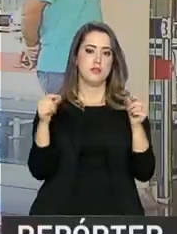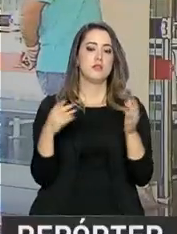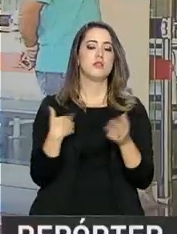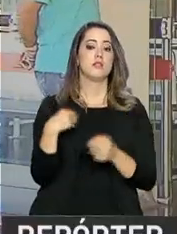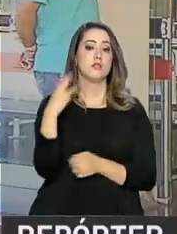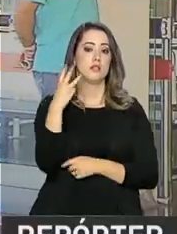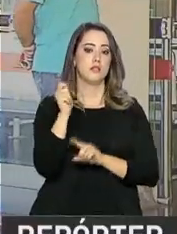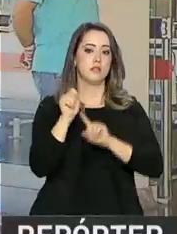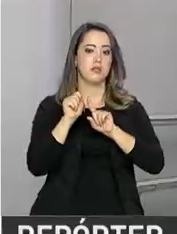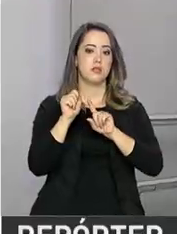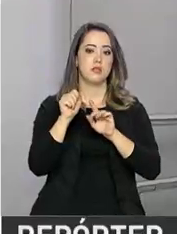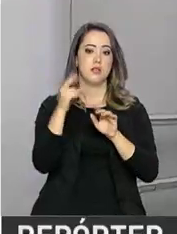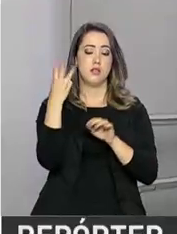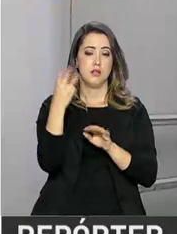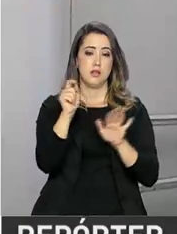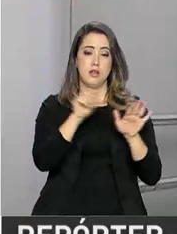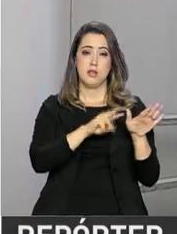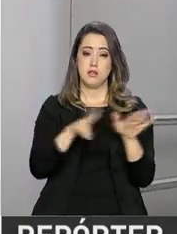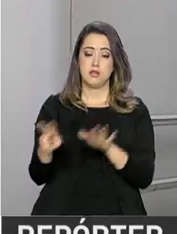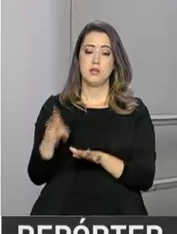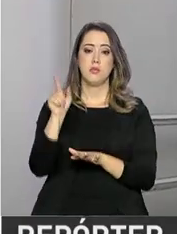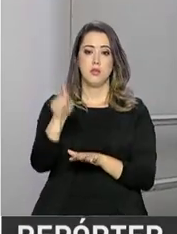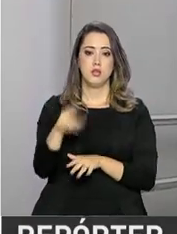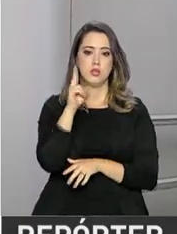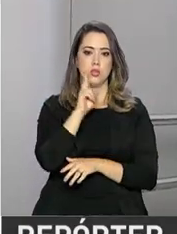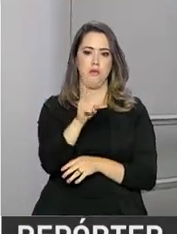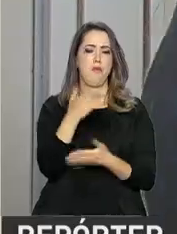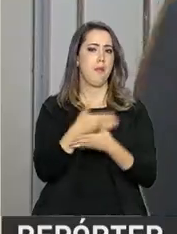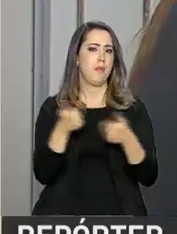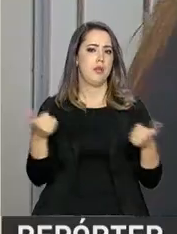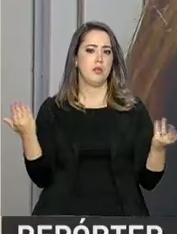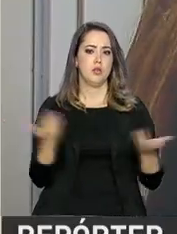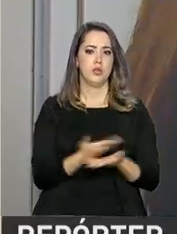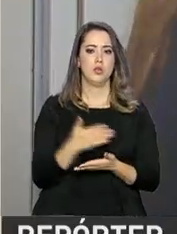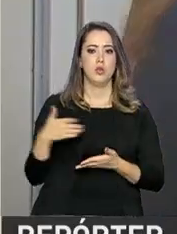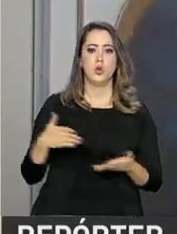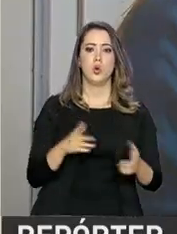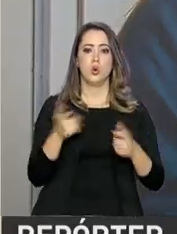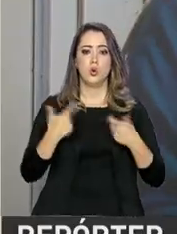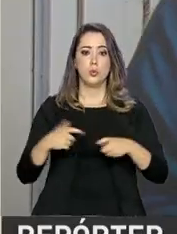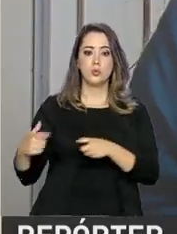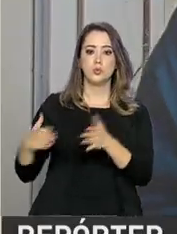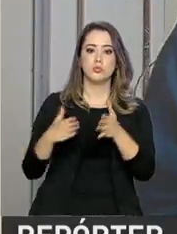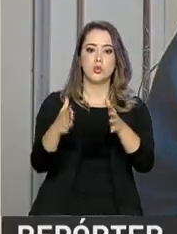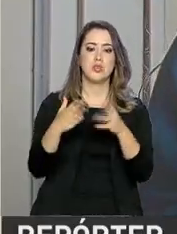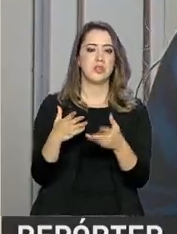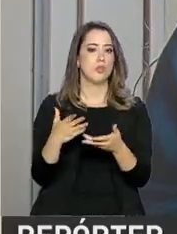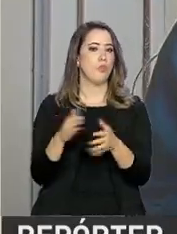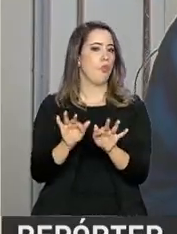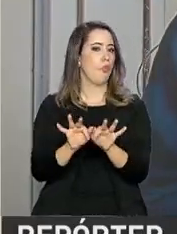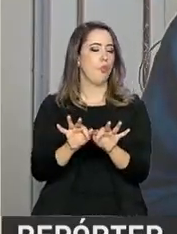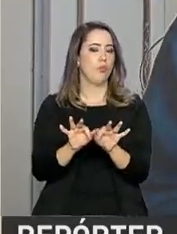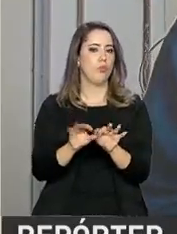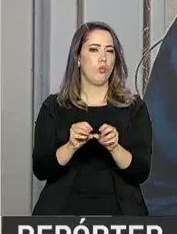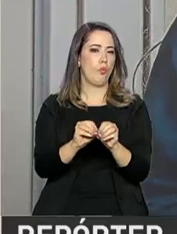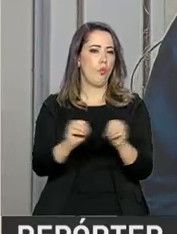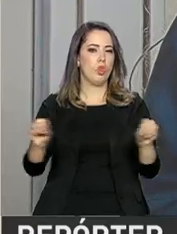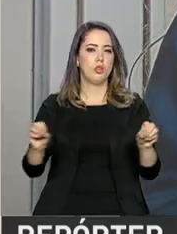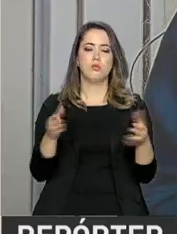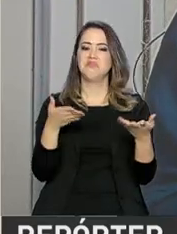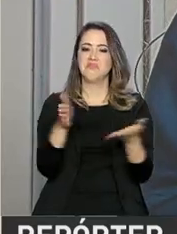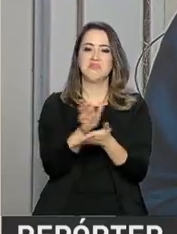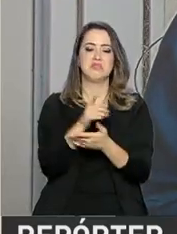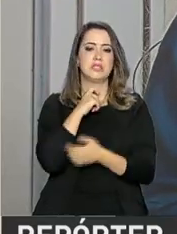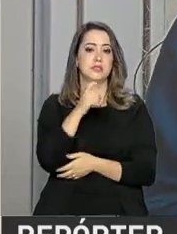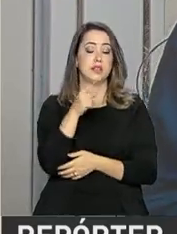3 semanas, adotou o sistema e o resultado já é visível. Corredores da emergência vazios. O novo sistema